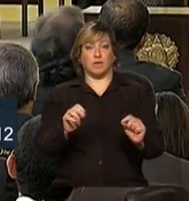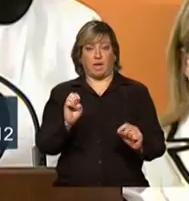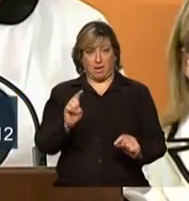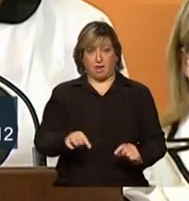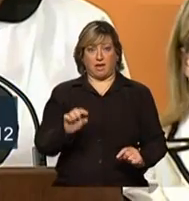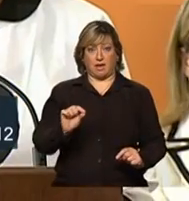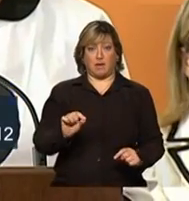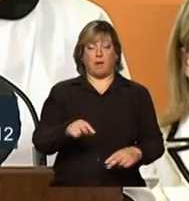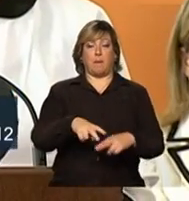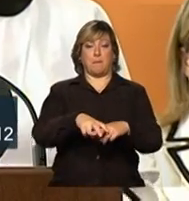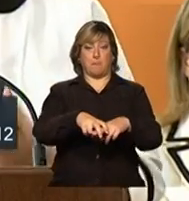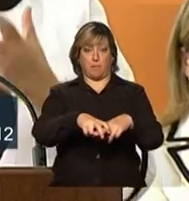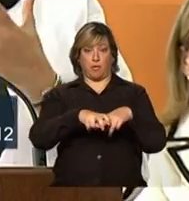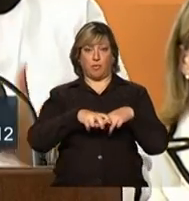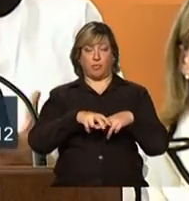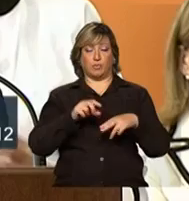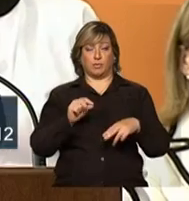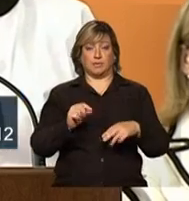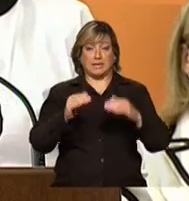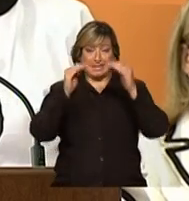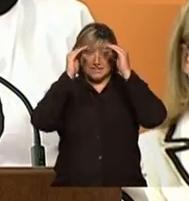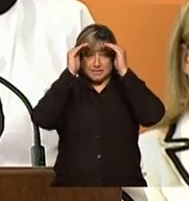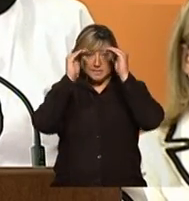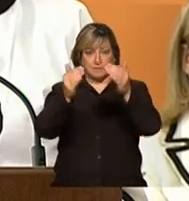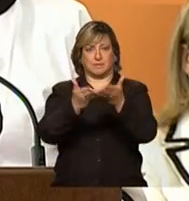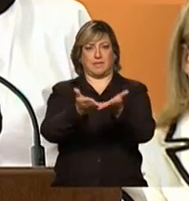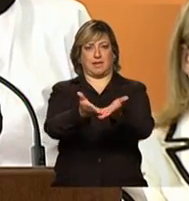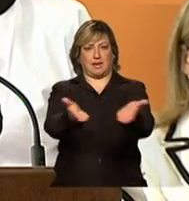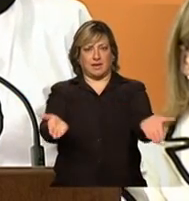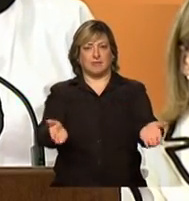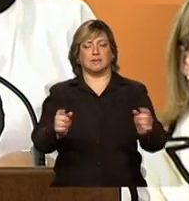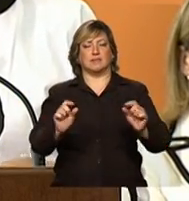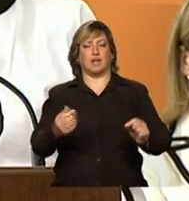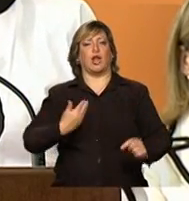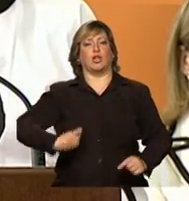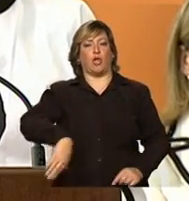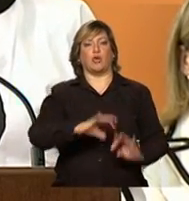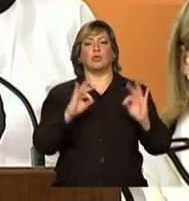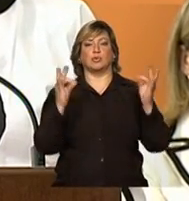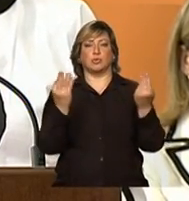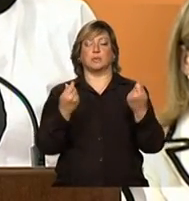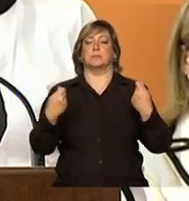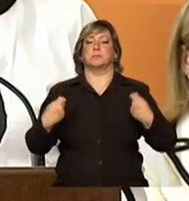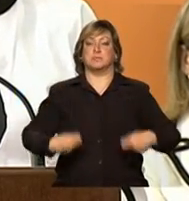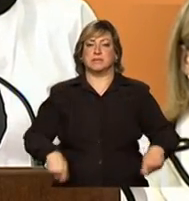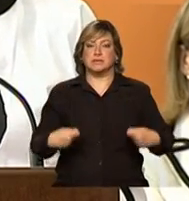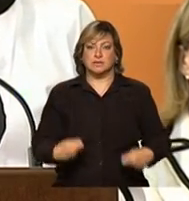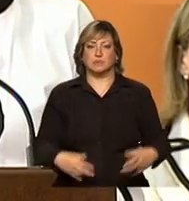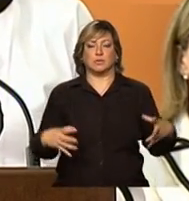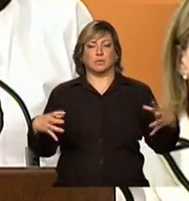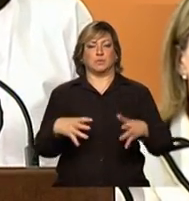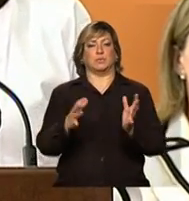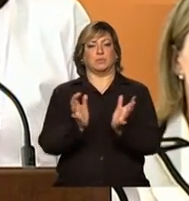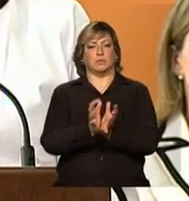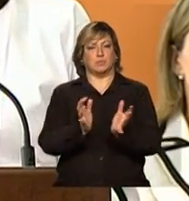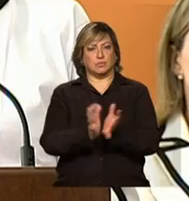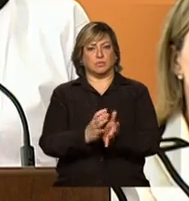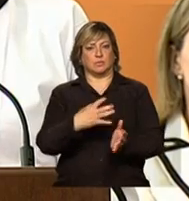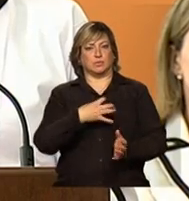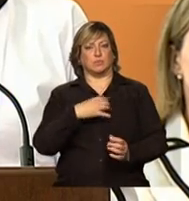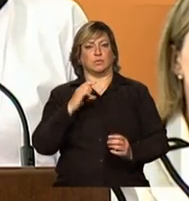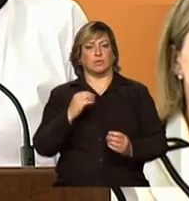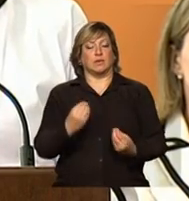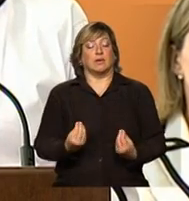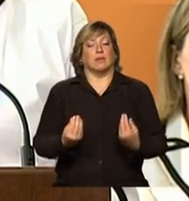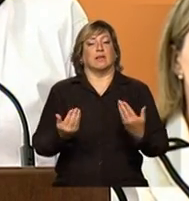conta do respeito a eles que todos nós devemos nos mobilizar e